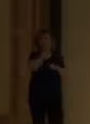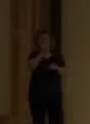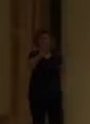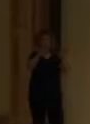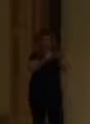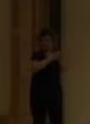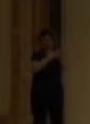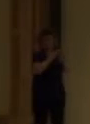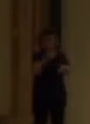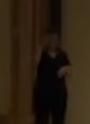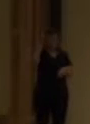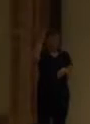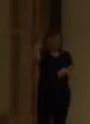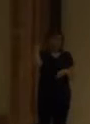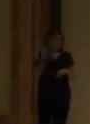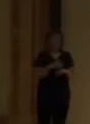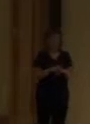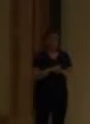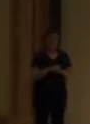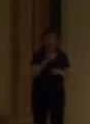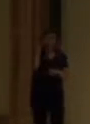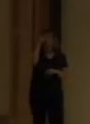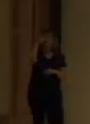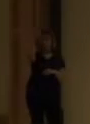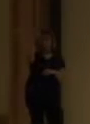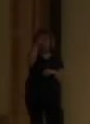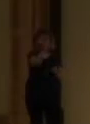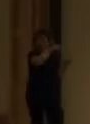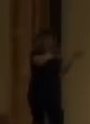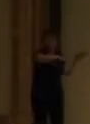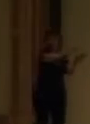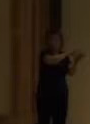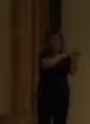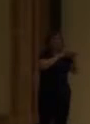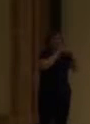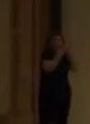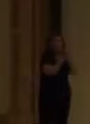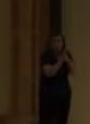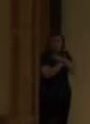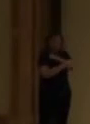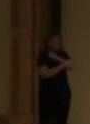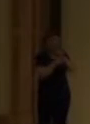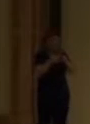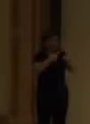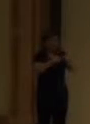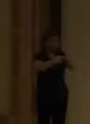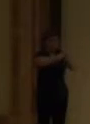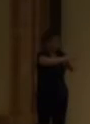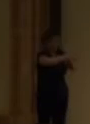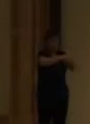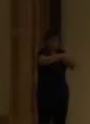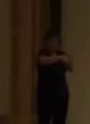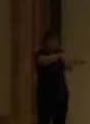respectivos países, o traçado das fronteiras foi feito à régua e esquadro e muitos grupos étnicos que tinham os seus territórios